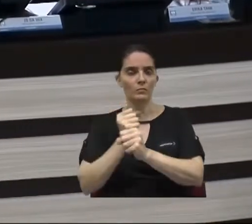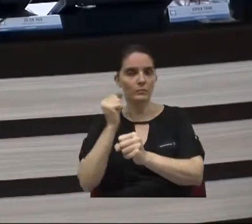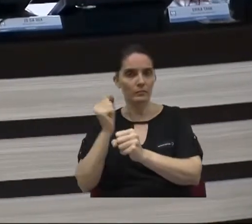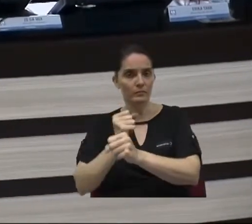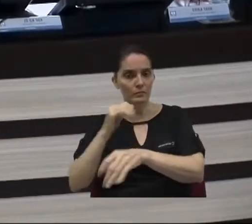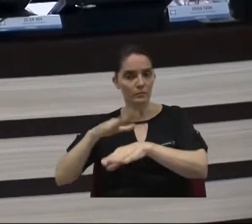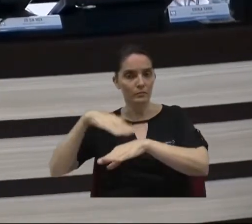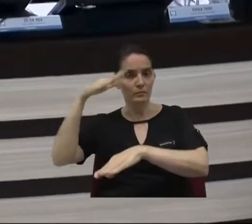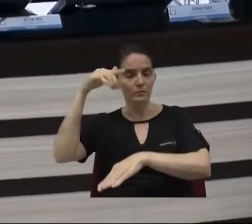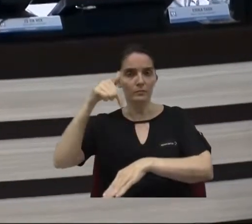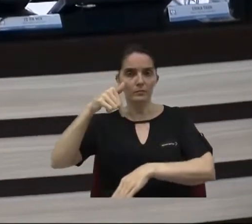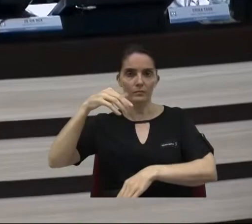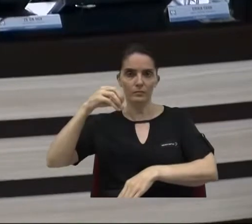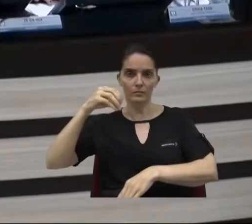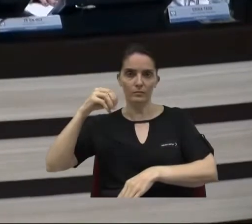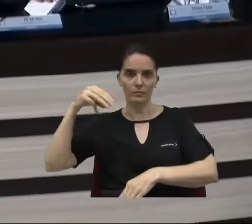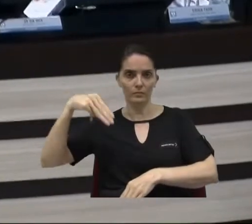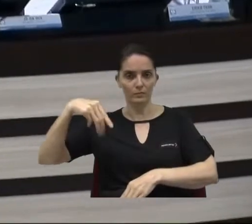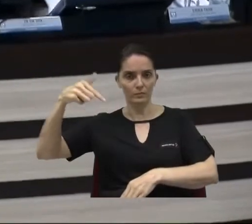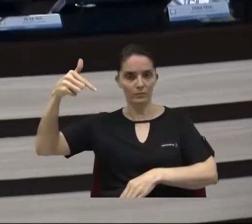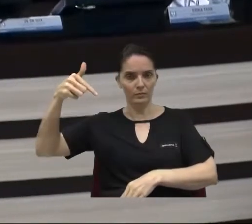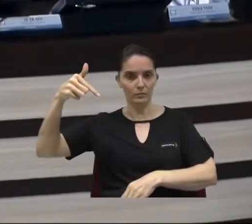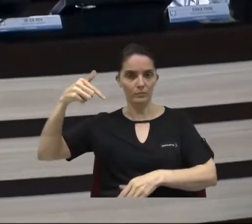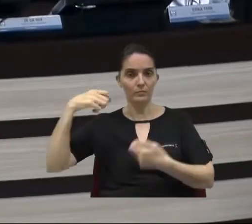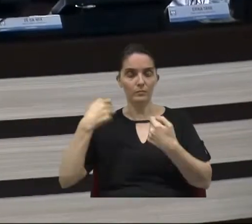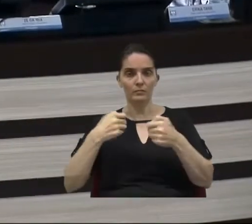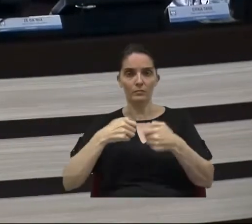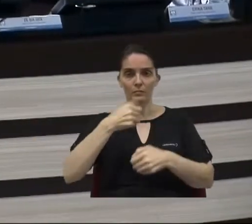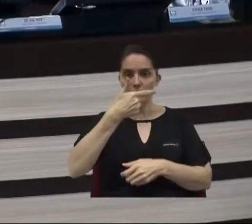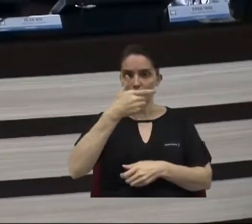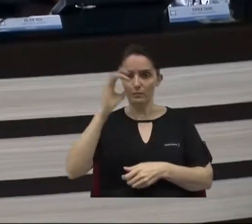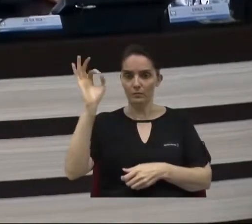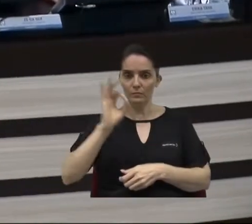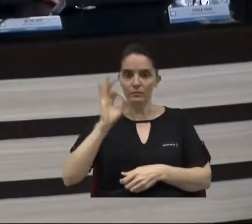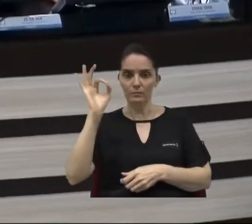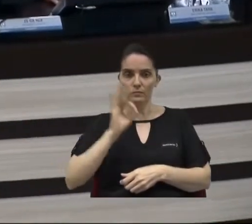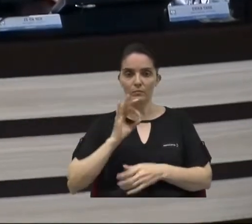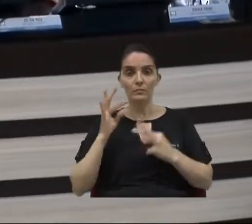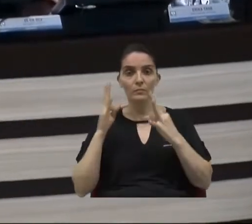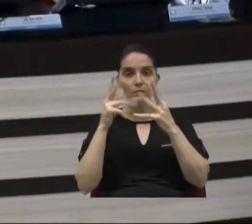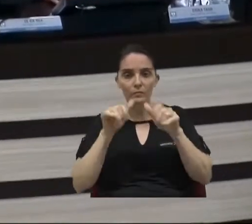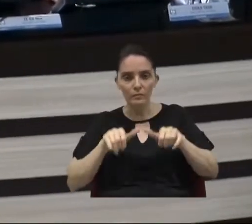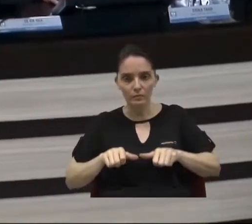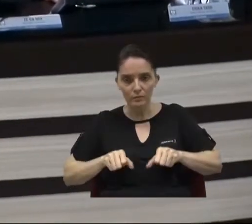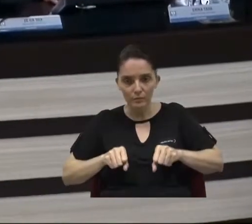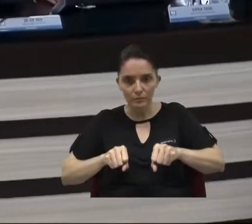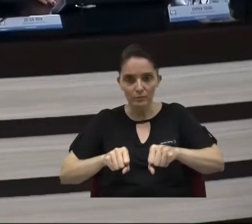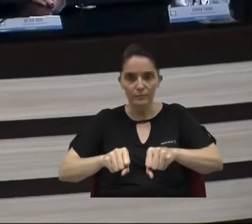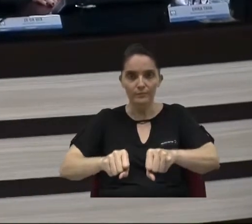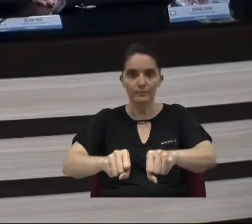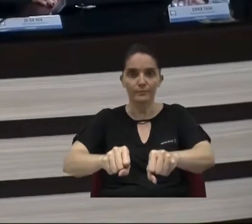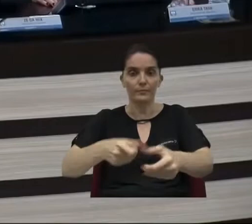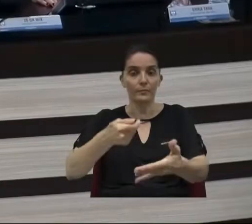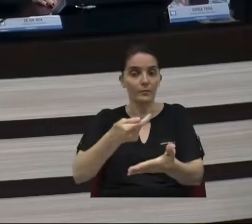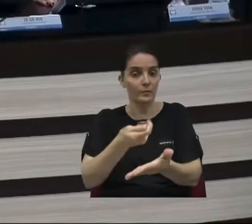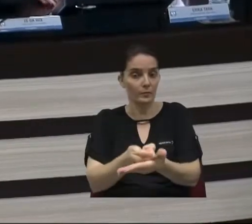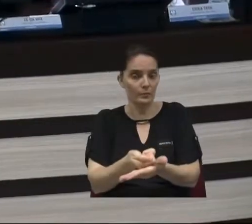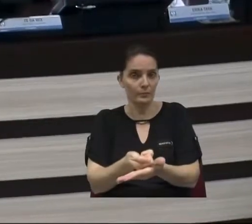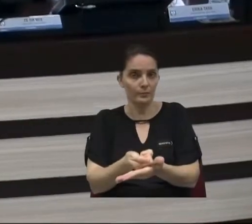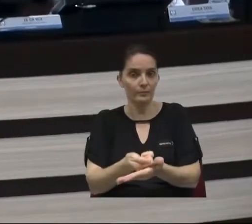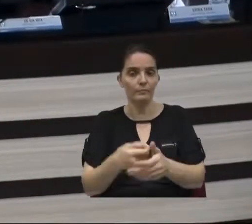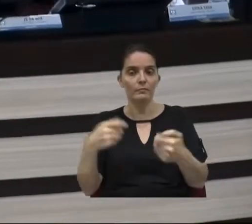com a construção acima de 700 metros quadrados, possuírem 2% do total de carrinhos de compras adaptados para